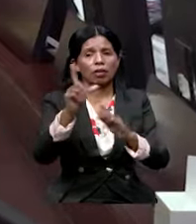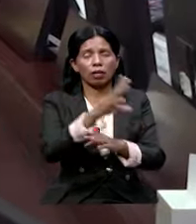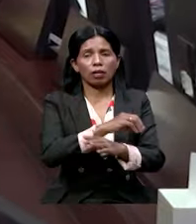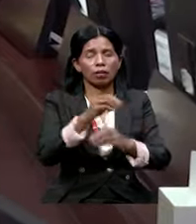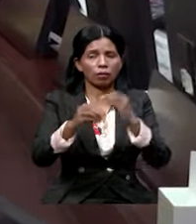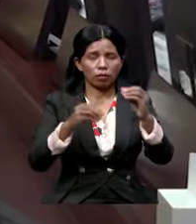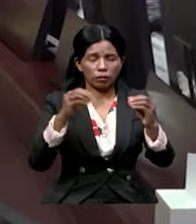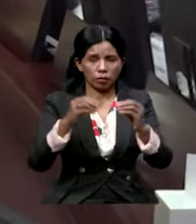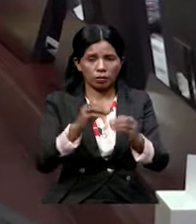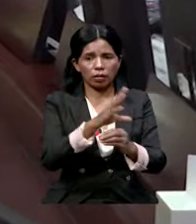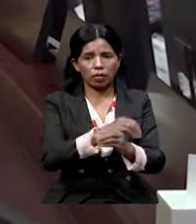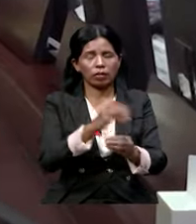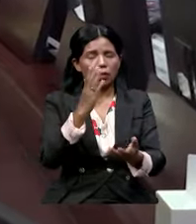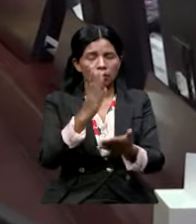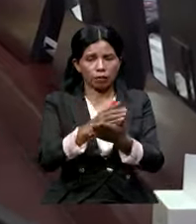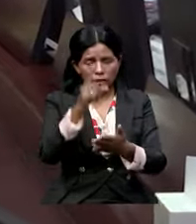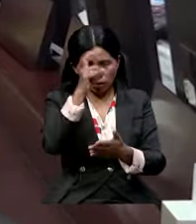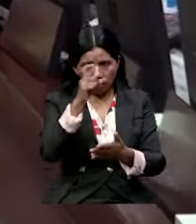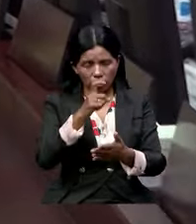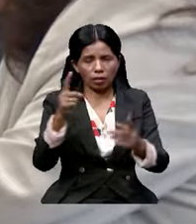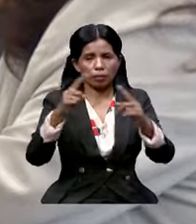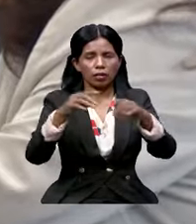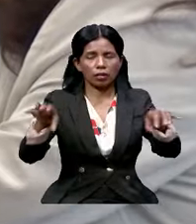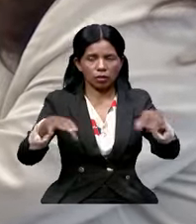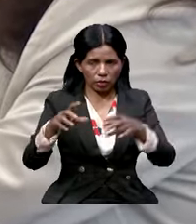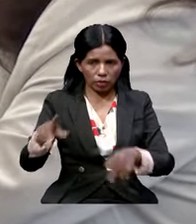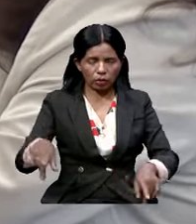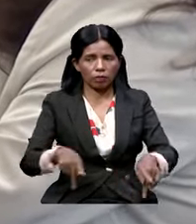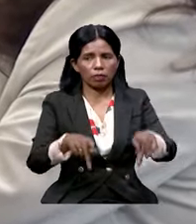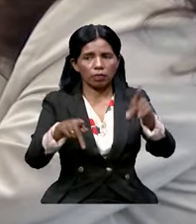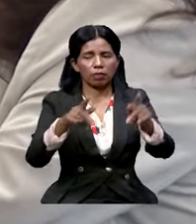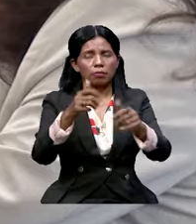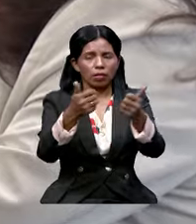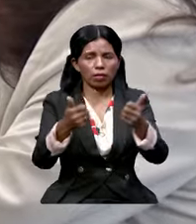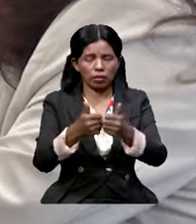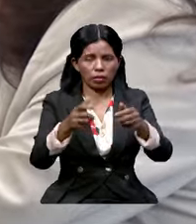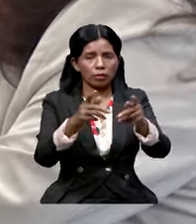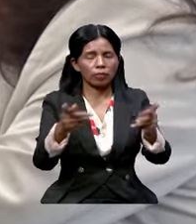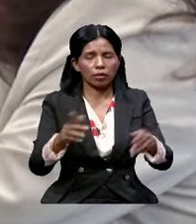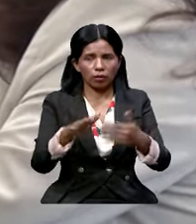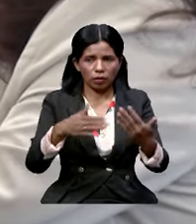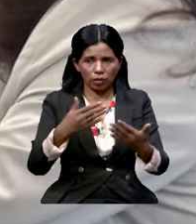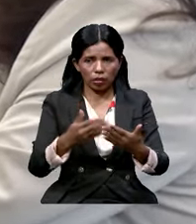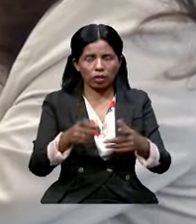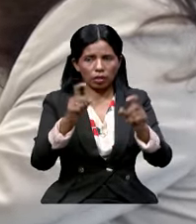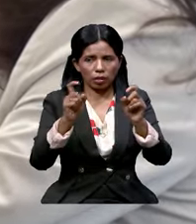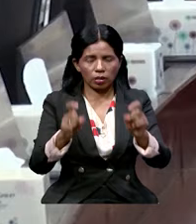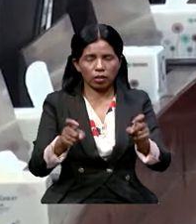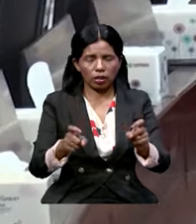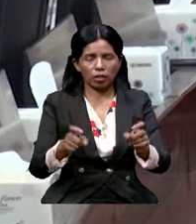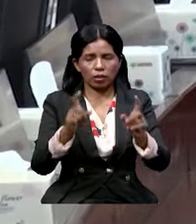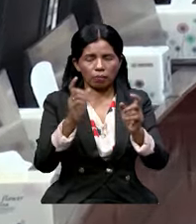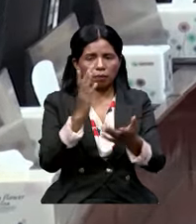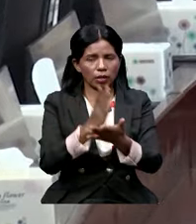com a ba ficção limite idade ba serviço funcionário público no agente administrativo sira ne be tem que reforma